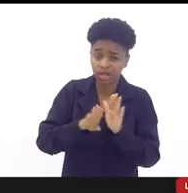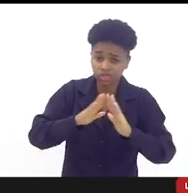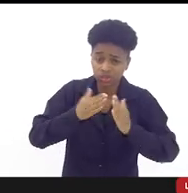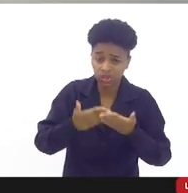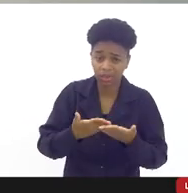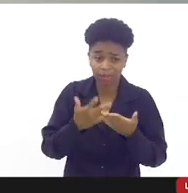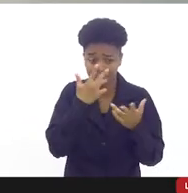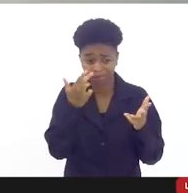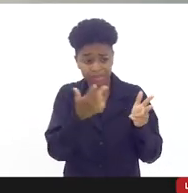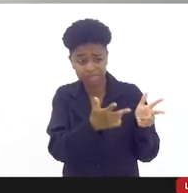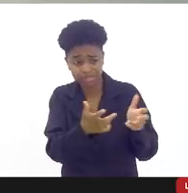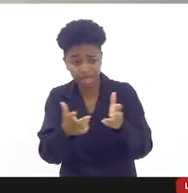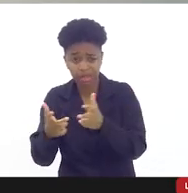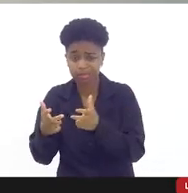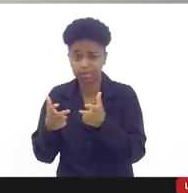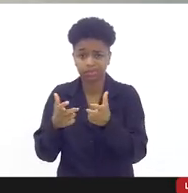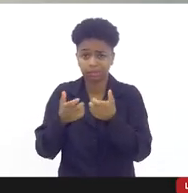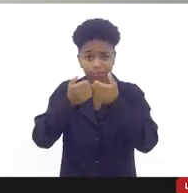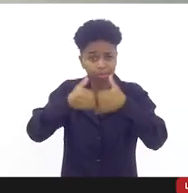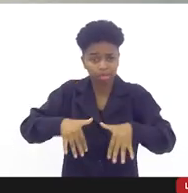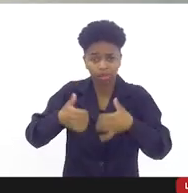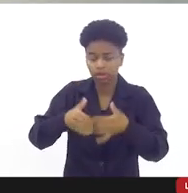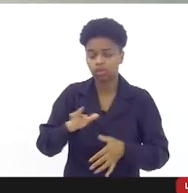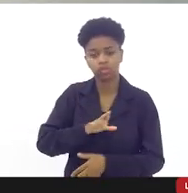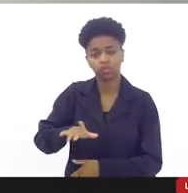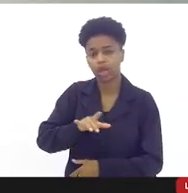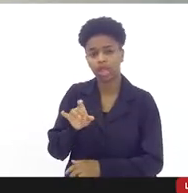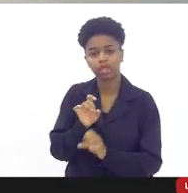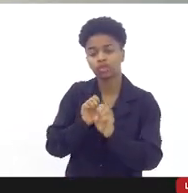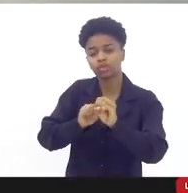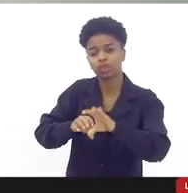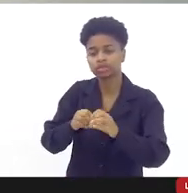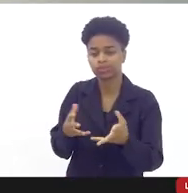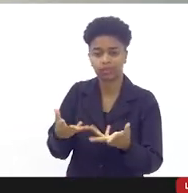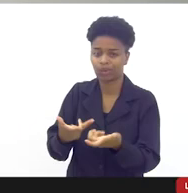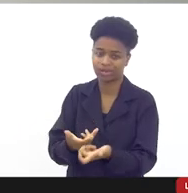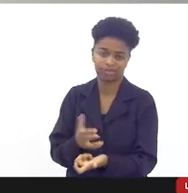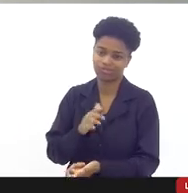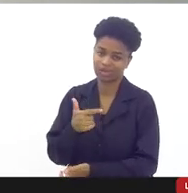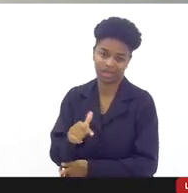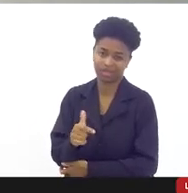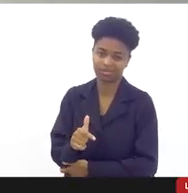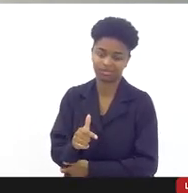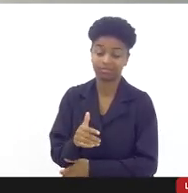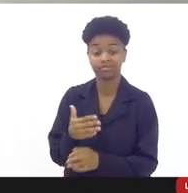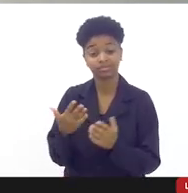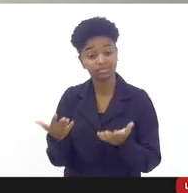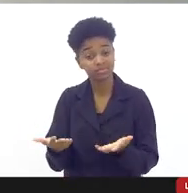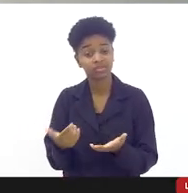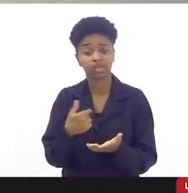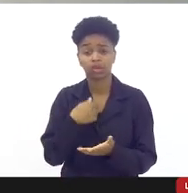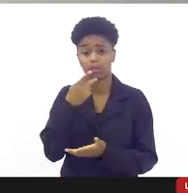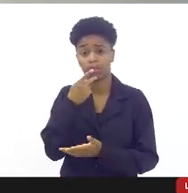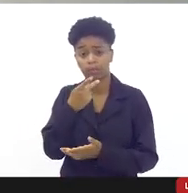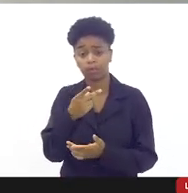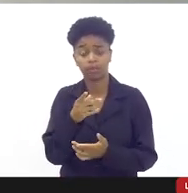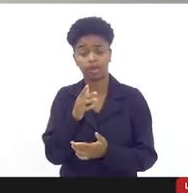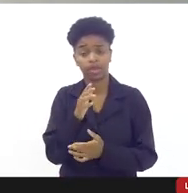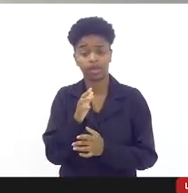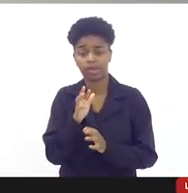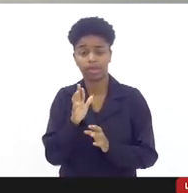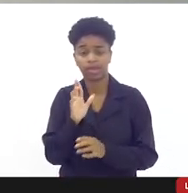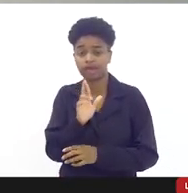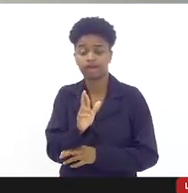não é uma questão de educação na qualidade e aí trago que é a própria referência